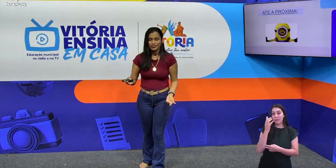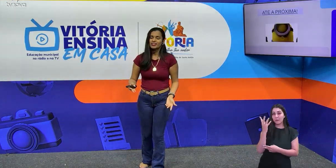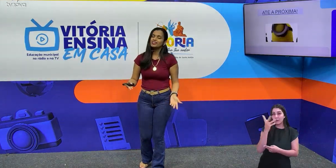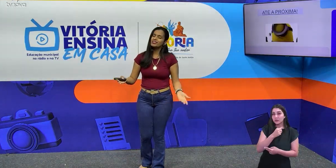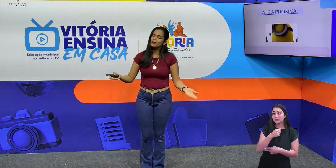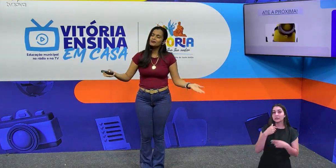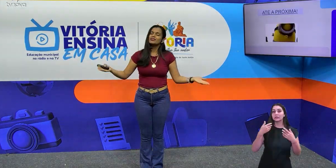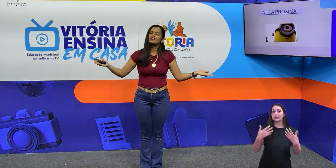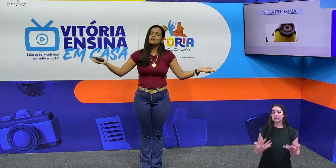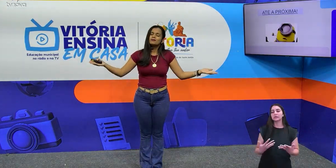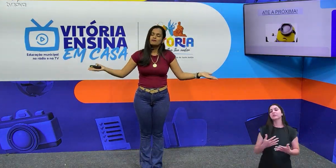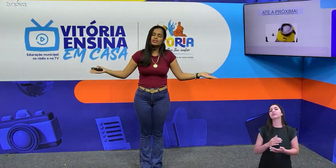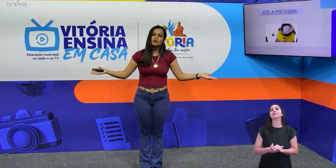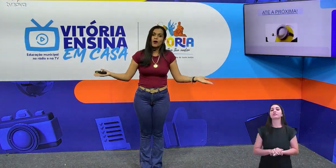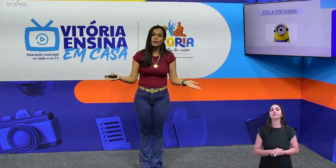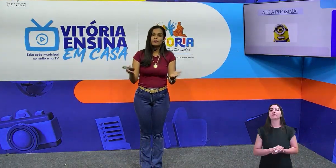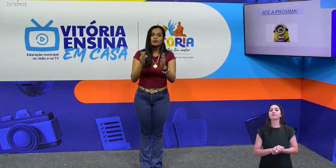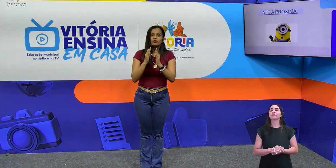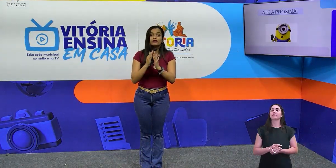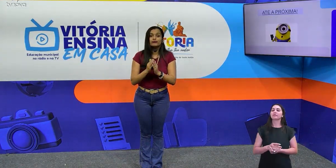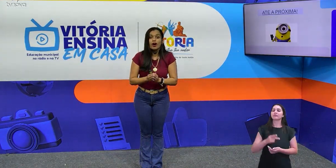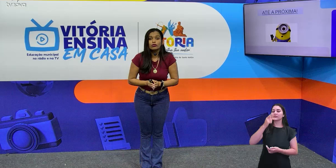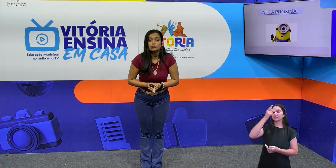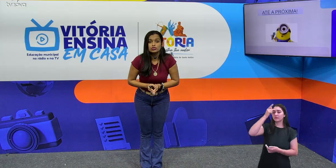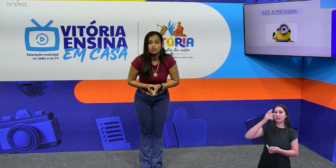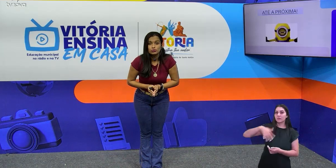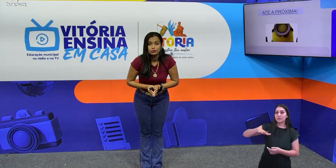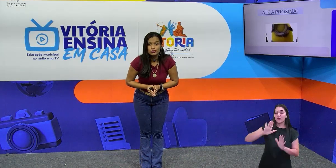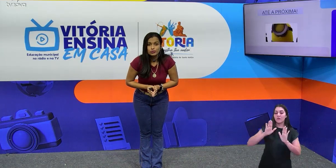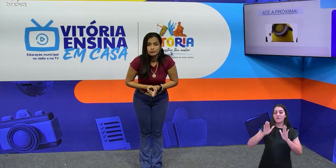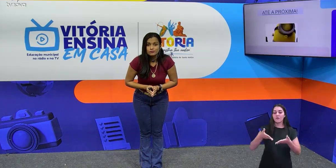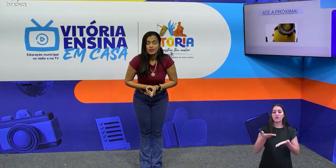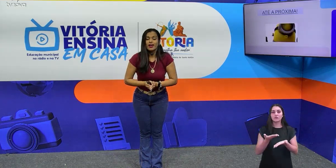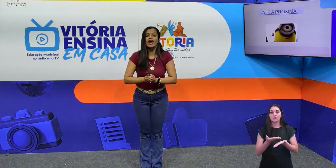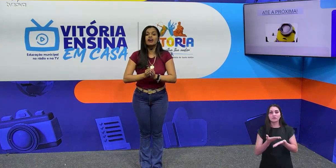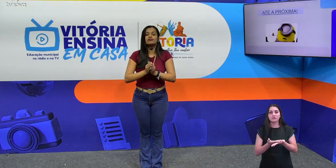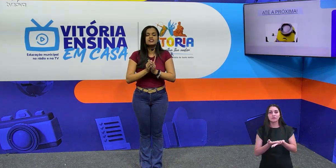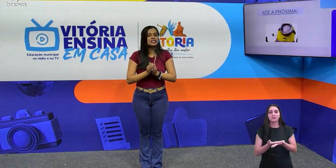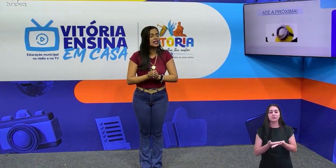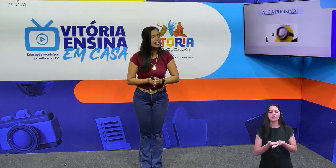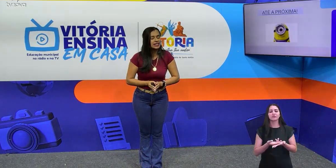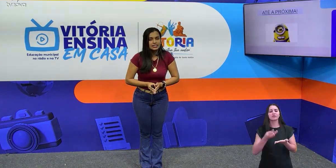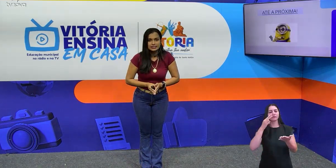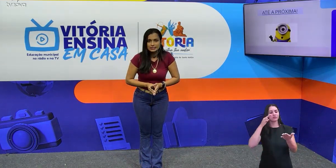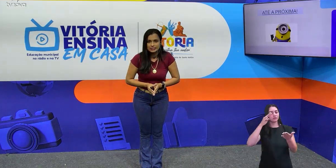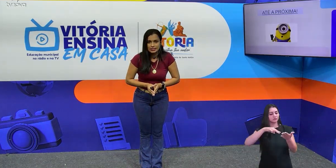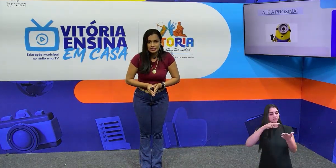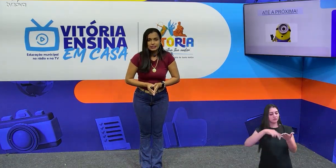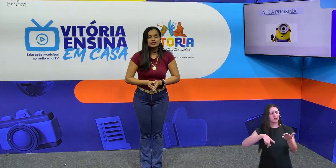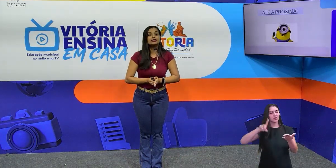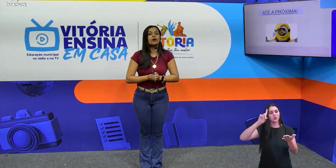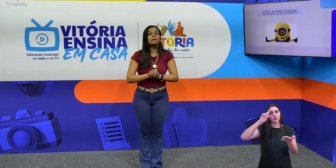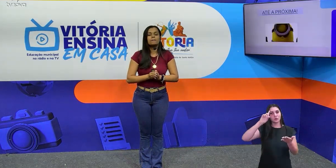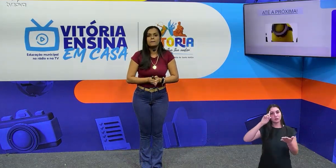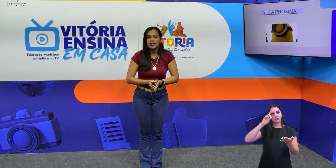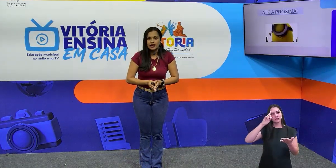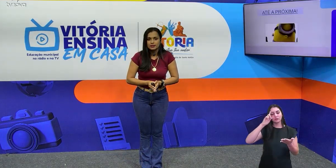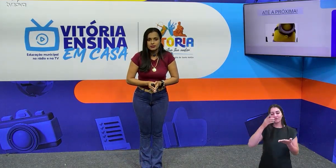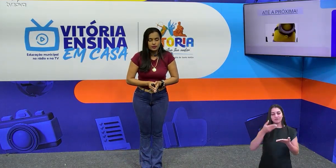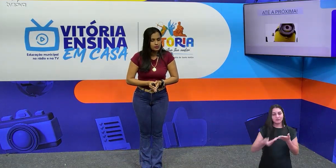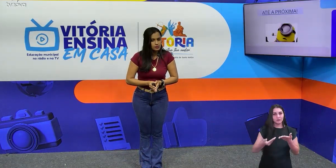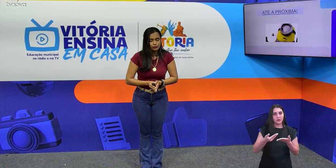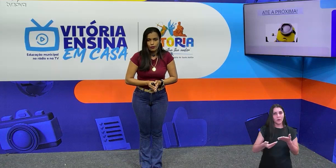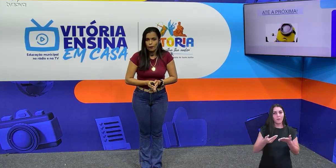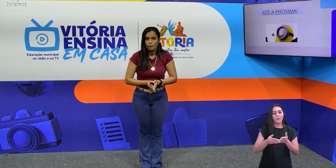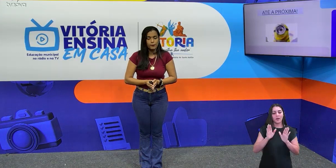não? Então, pessoal, foco nos estudos, revisa cada dia, não